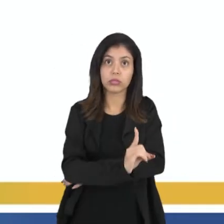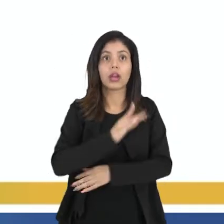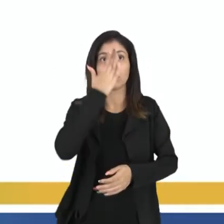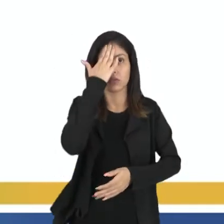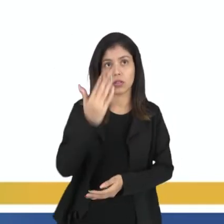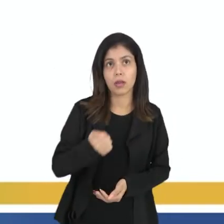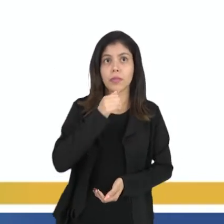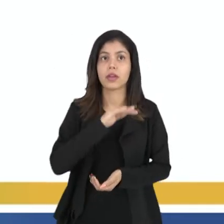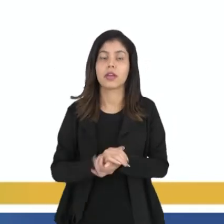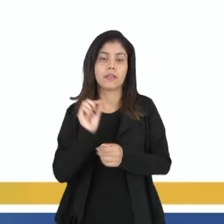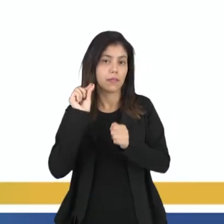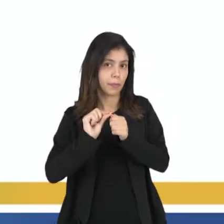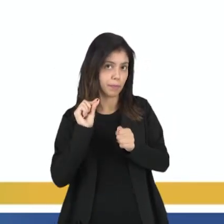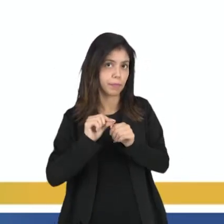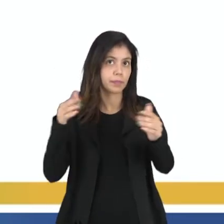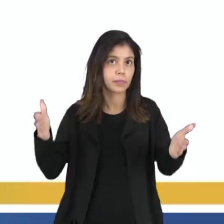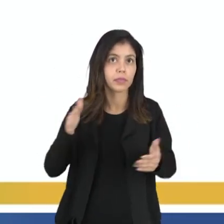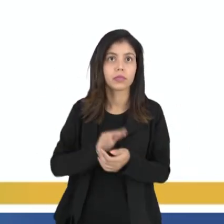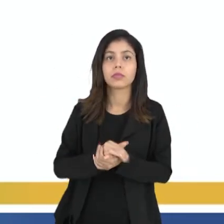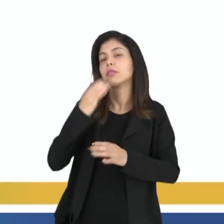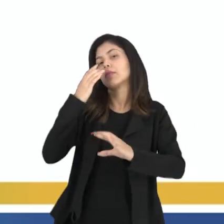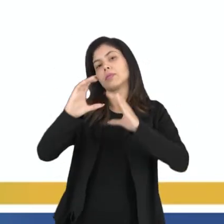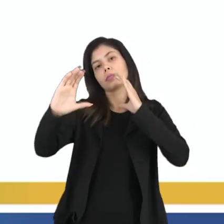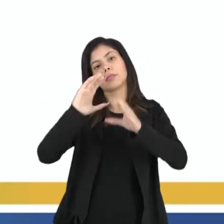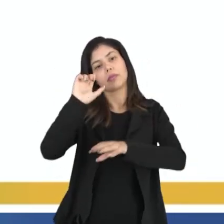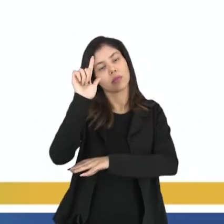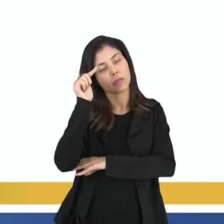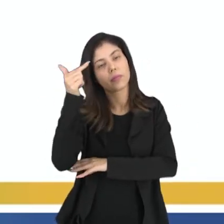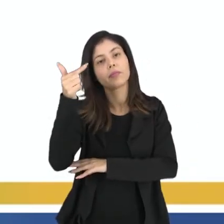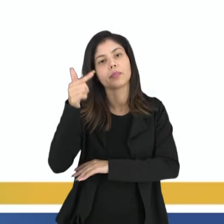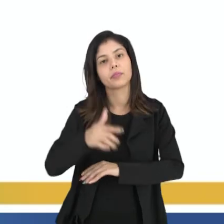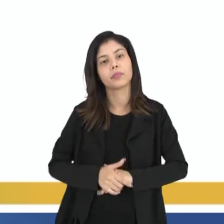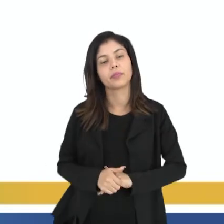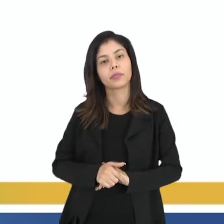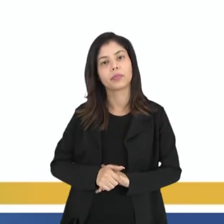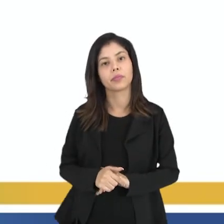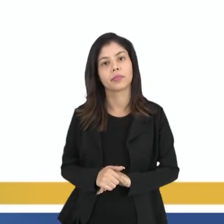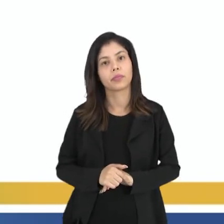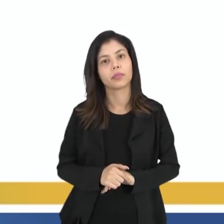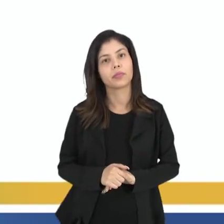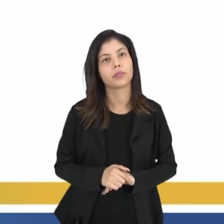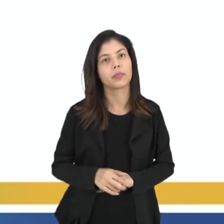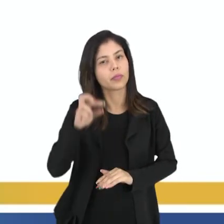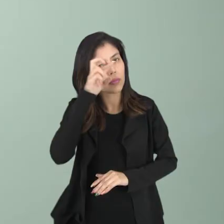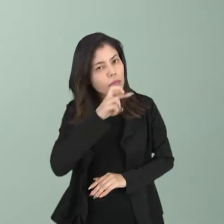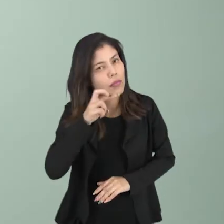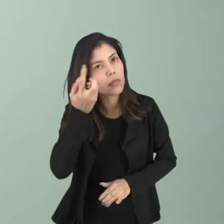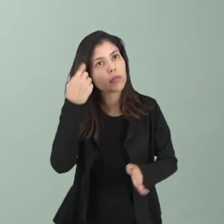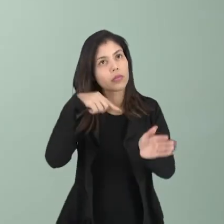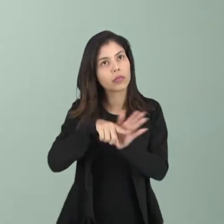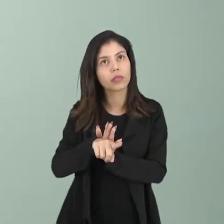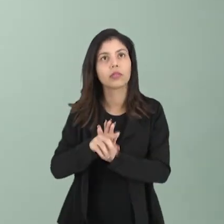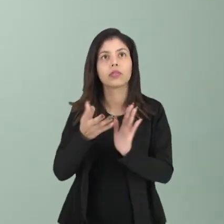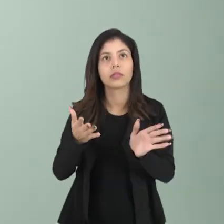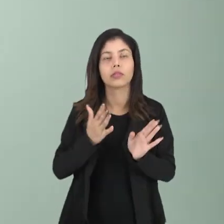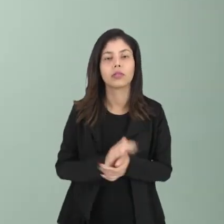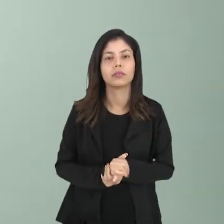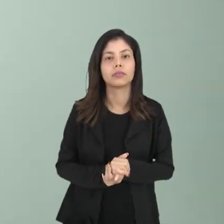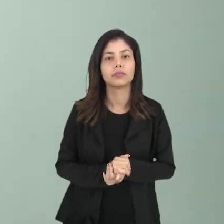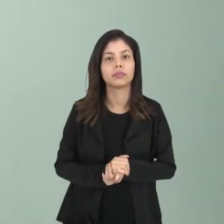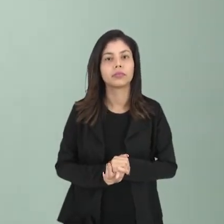o saber e o saber fazer, canções e outros. Vamos analisar o enunciado da